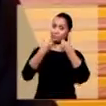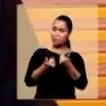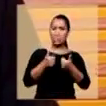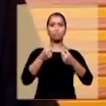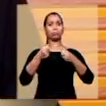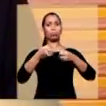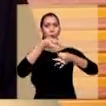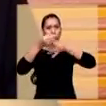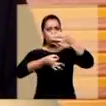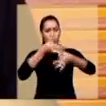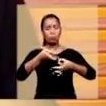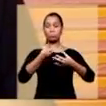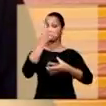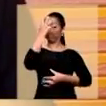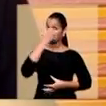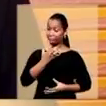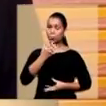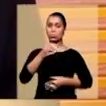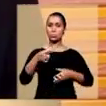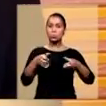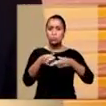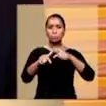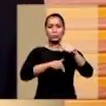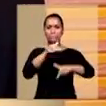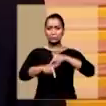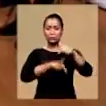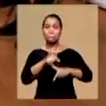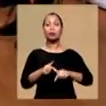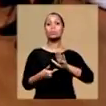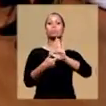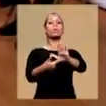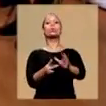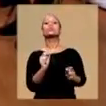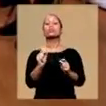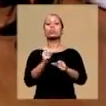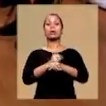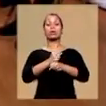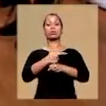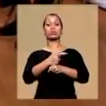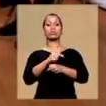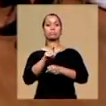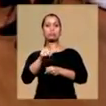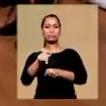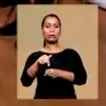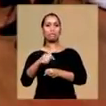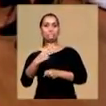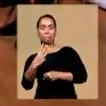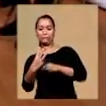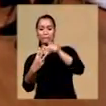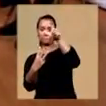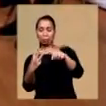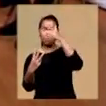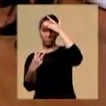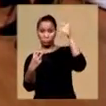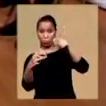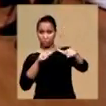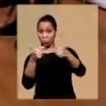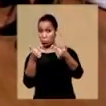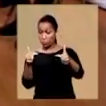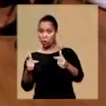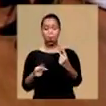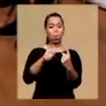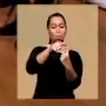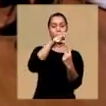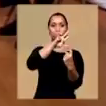Pois bem, o assunto é bastante sério. A Organização Mundial do Trabalho faz uma projeção que em 2017, de cada 3 desempregados no